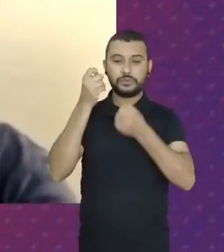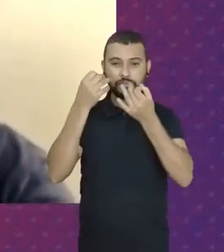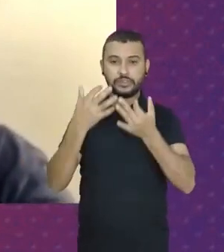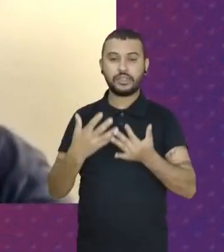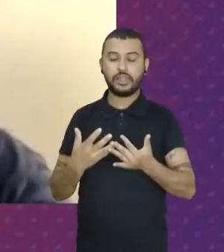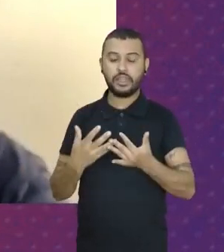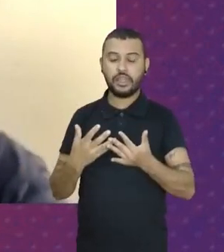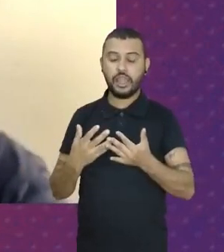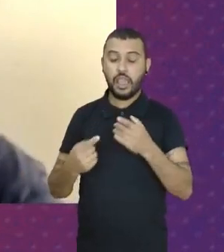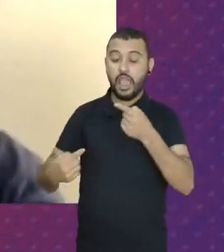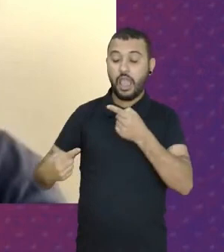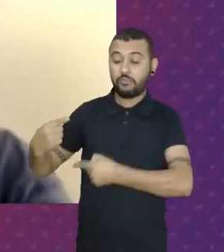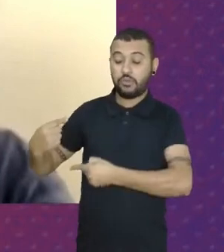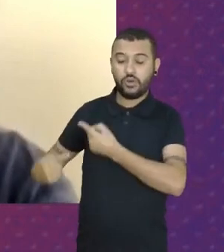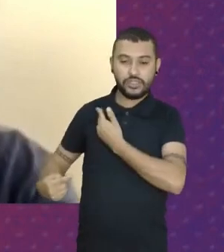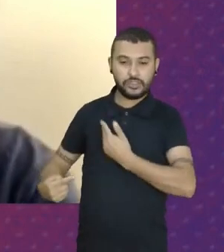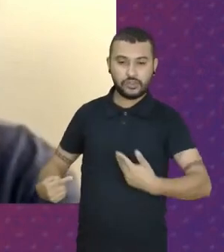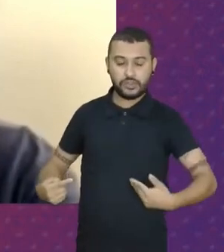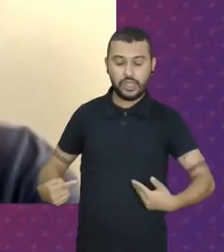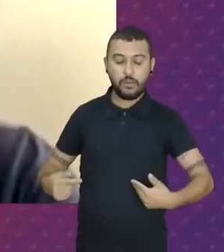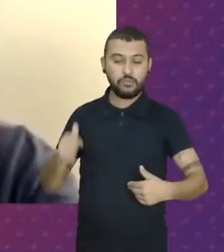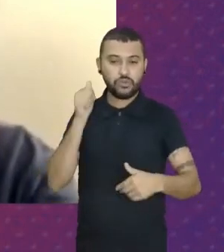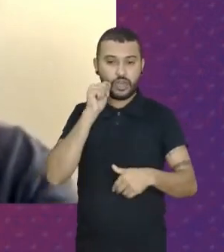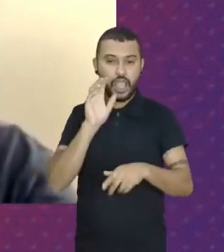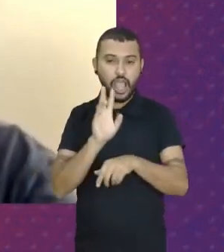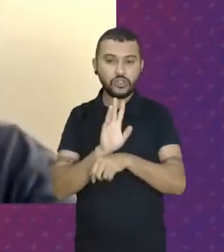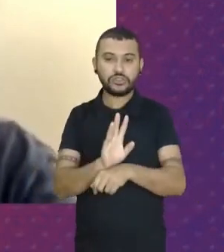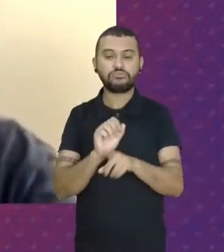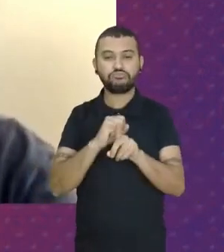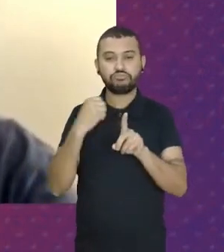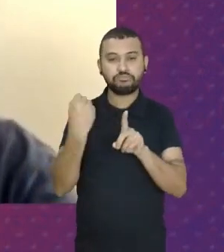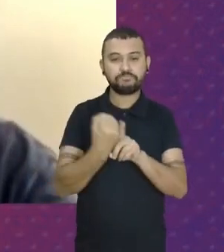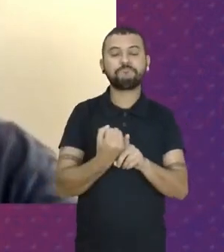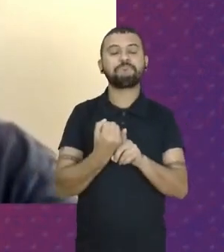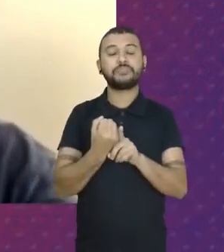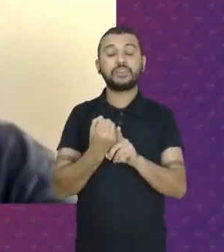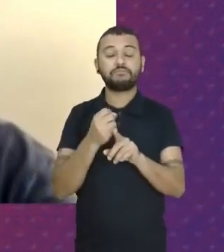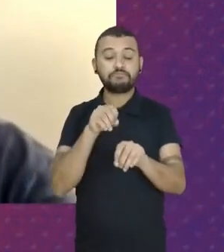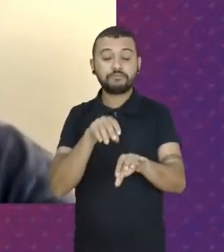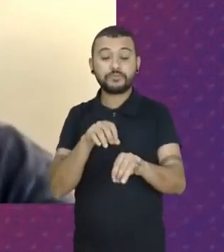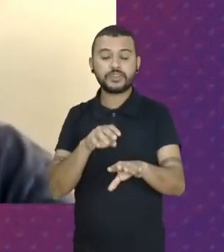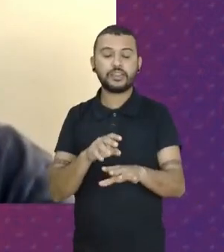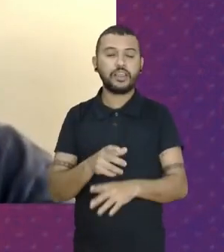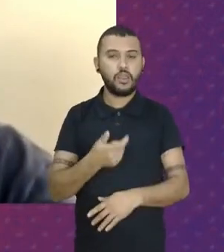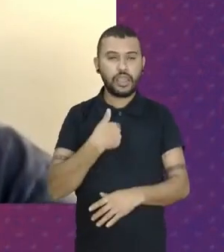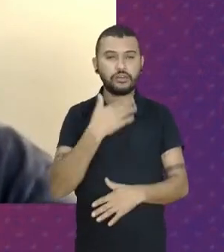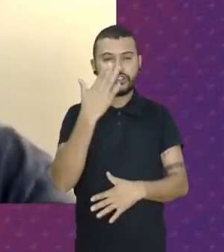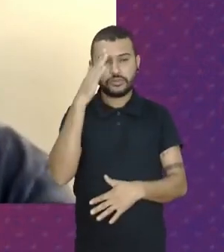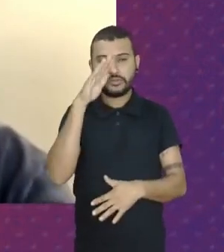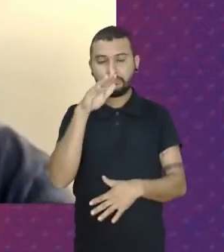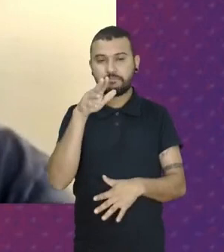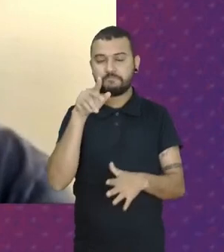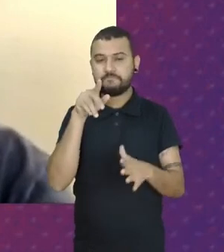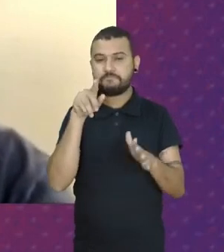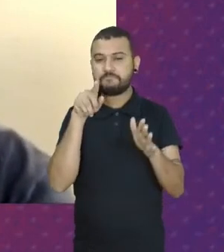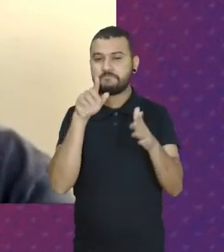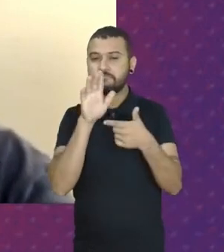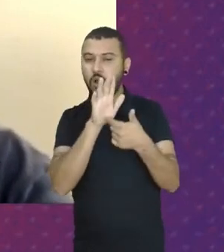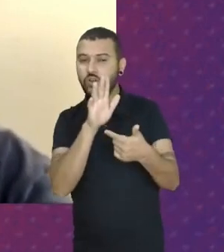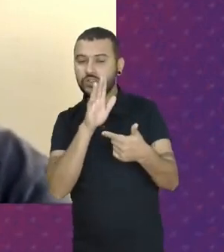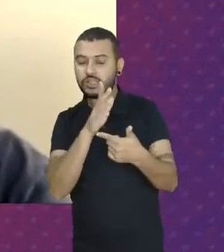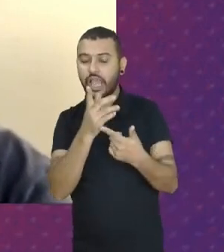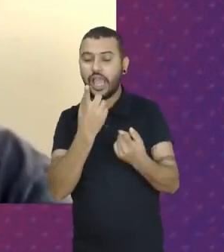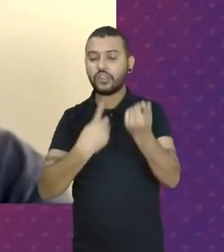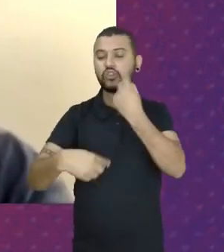da política de creche, da assistência social, para a educação. Eu queria chamar a atenção para vocês que essa